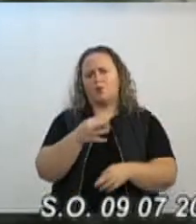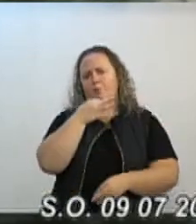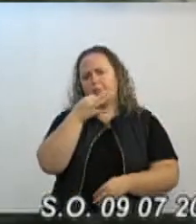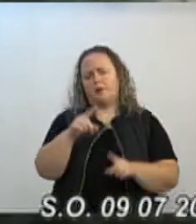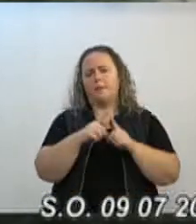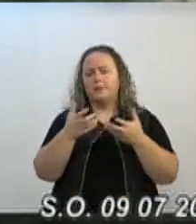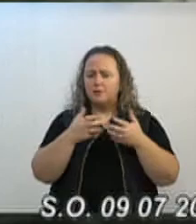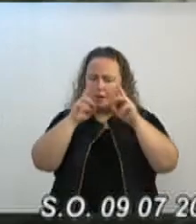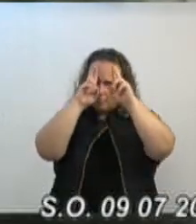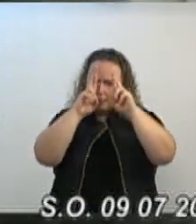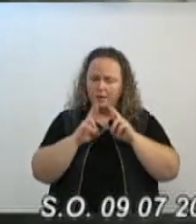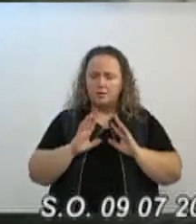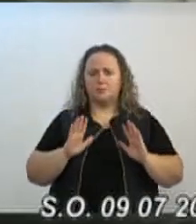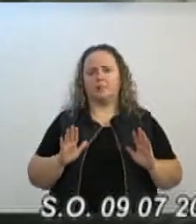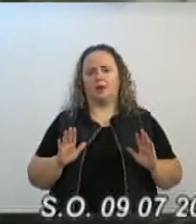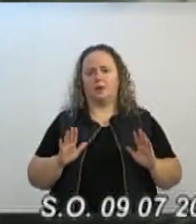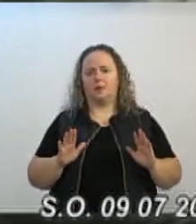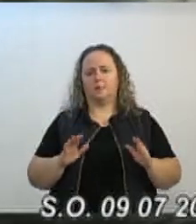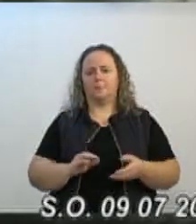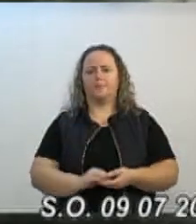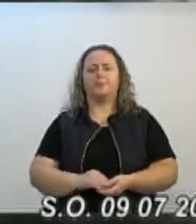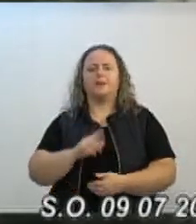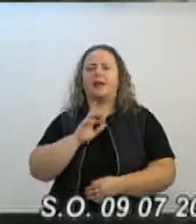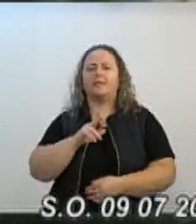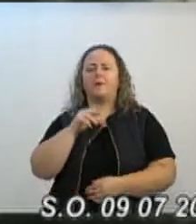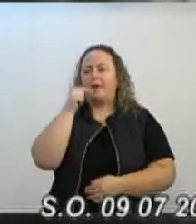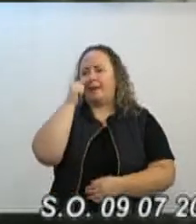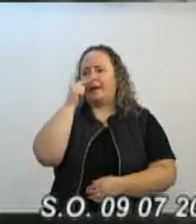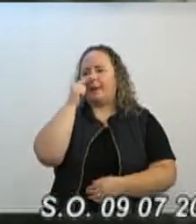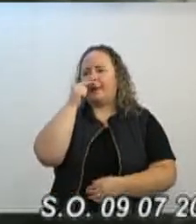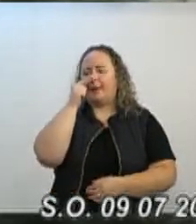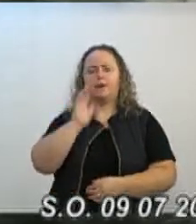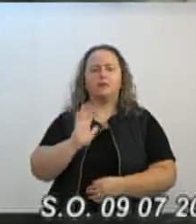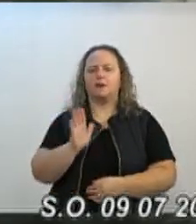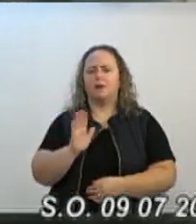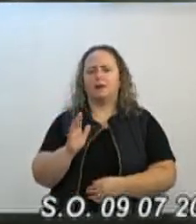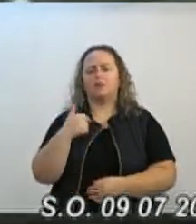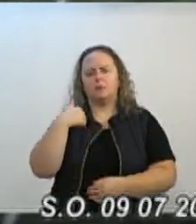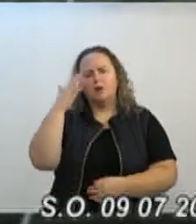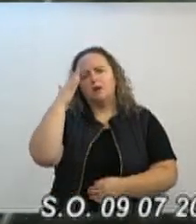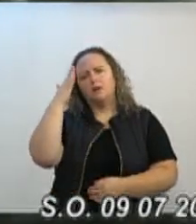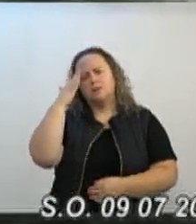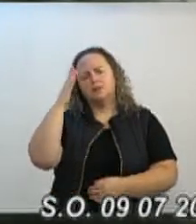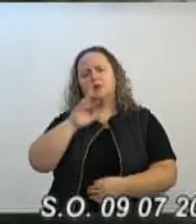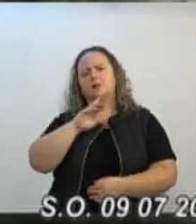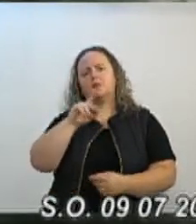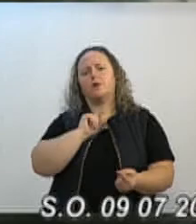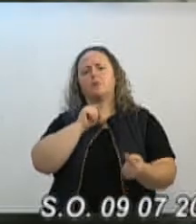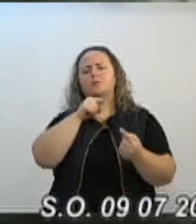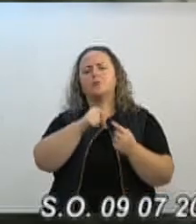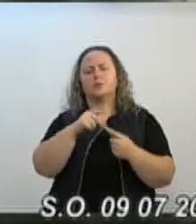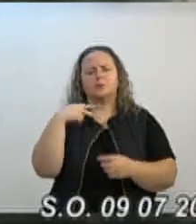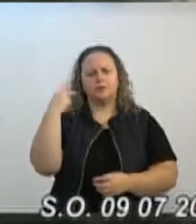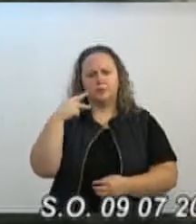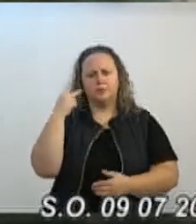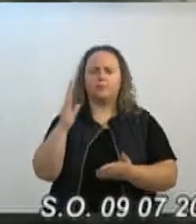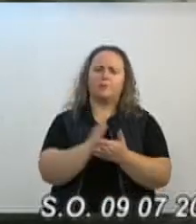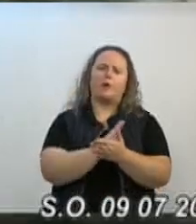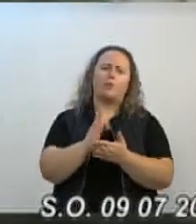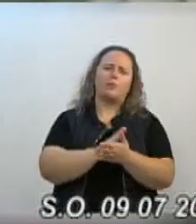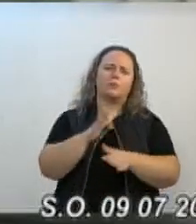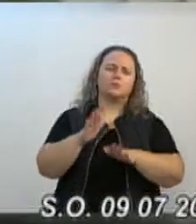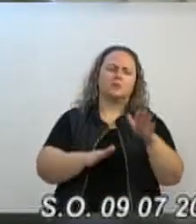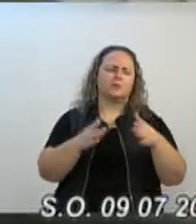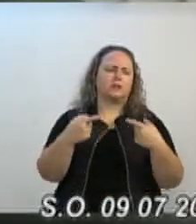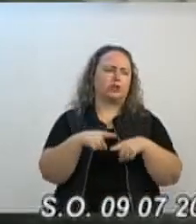respeitado, e eu só quero dizer que não é uma frescurice, e sei que às vezes não foi a intenção do vereador, às vezes eu sei que as pessoas detupam algumas coisas, né?